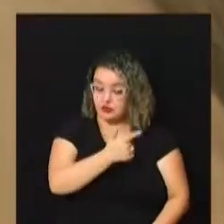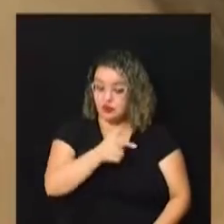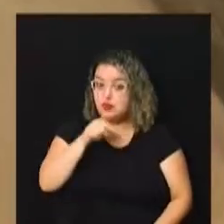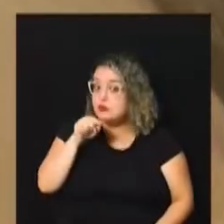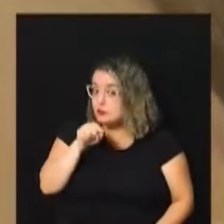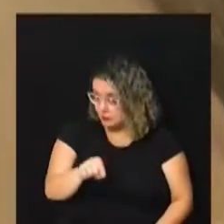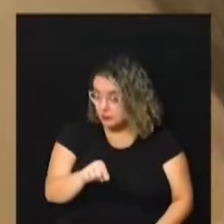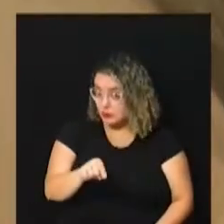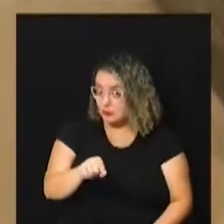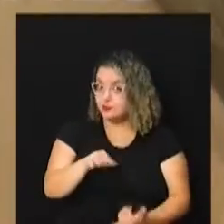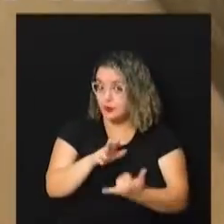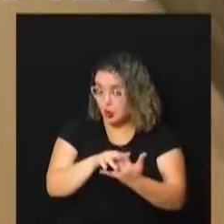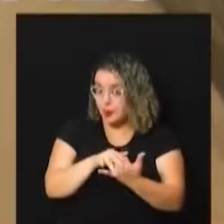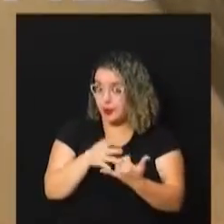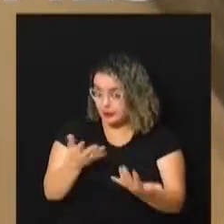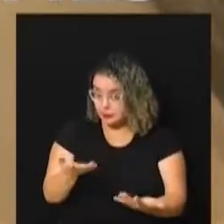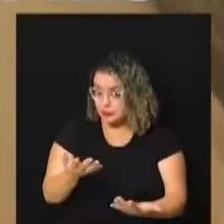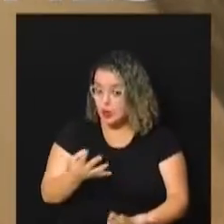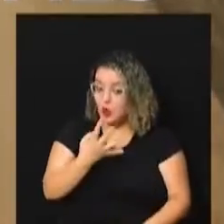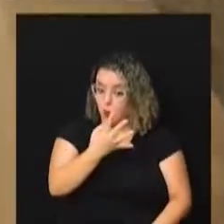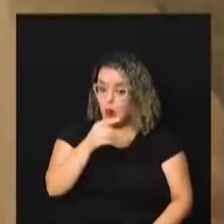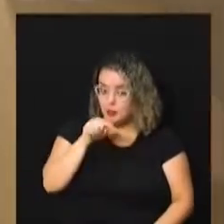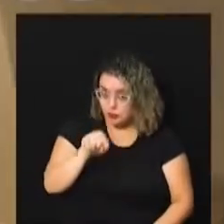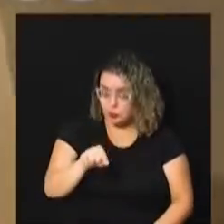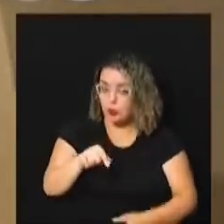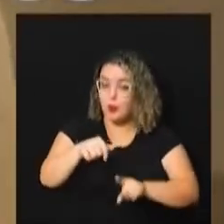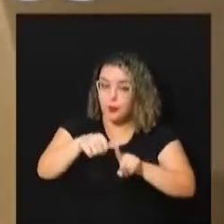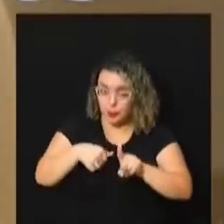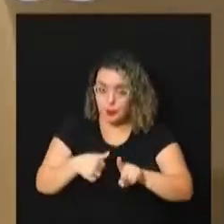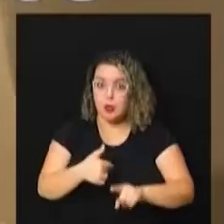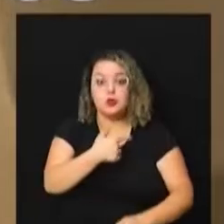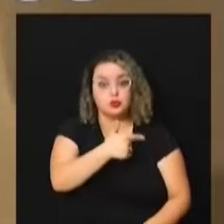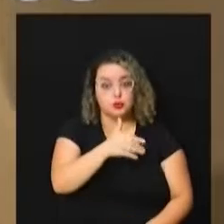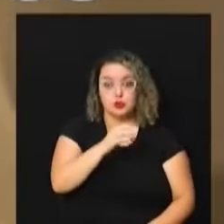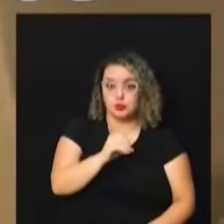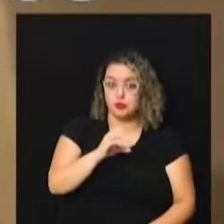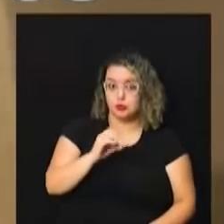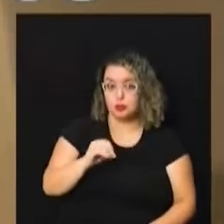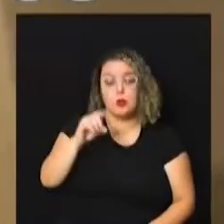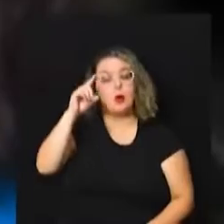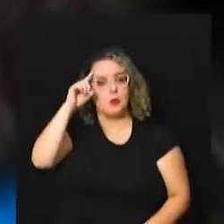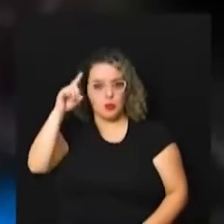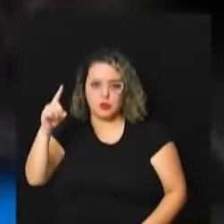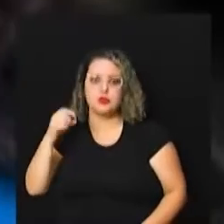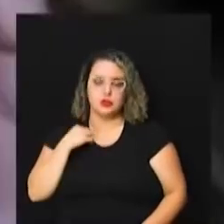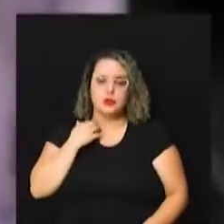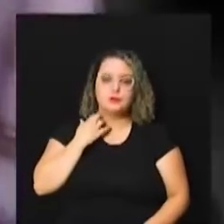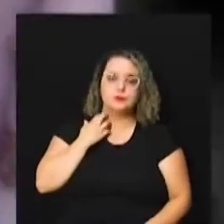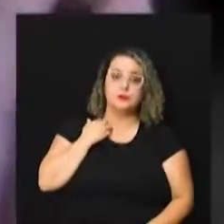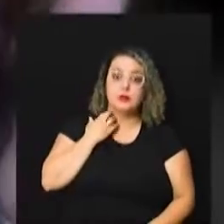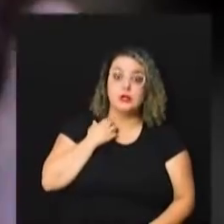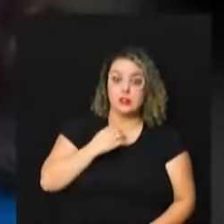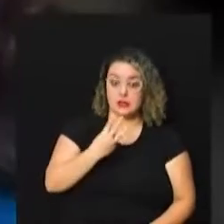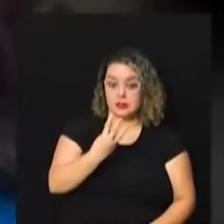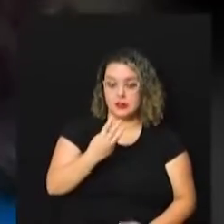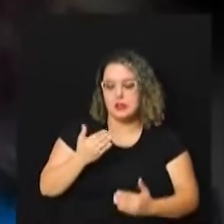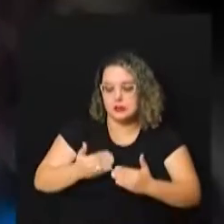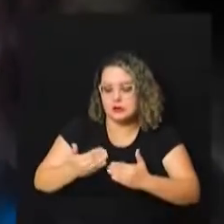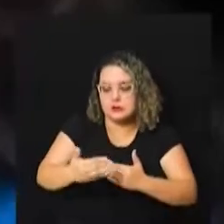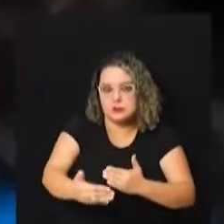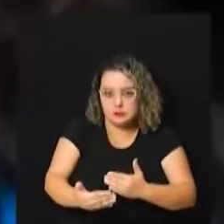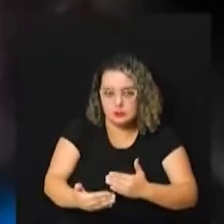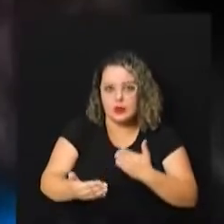da pandemia da Covid-19 e do isolamento social. Que é um espaço que tem acesso via